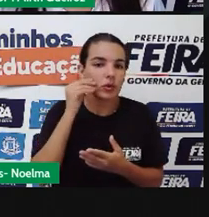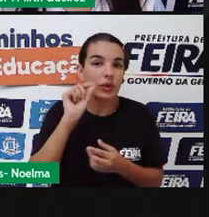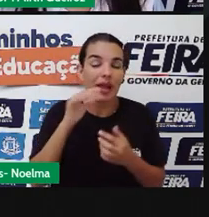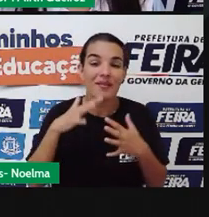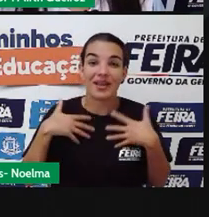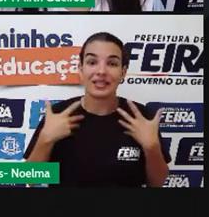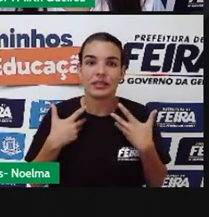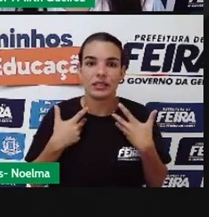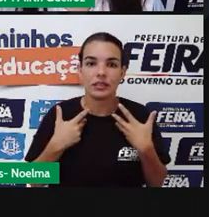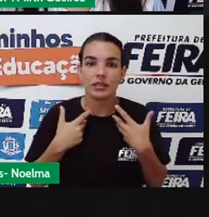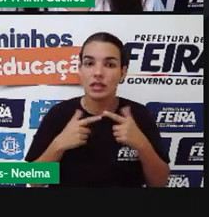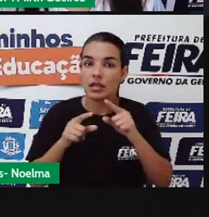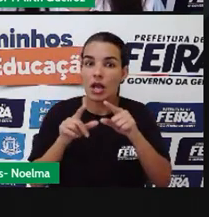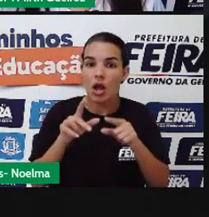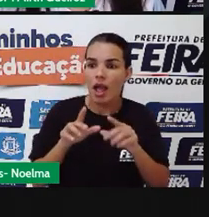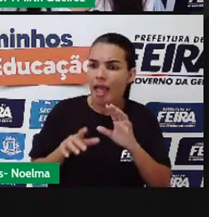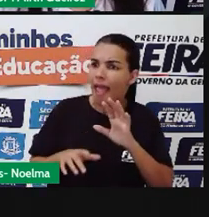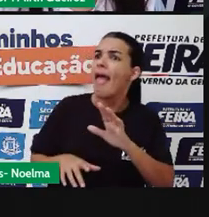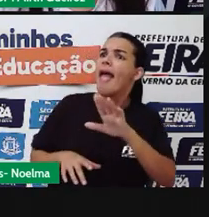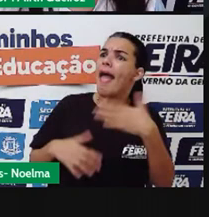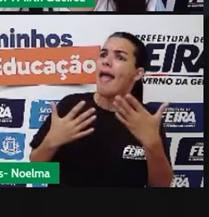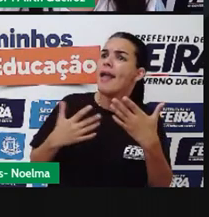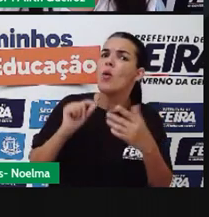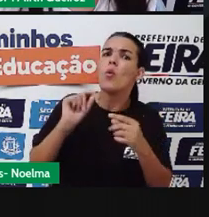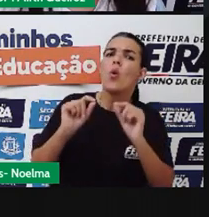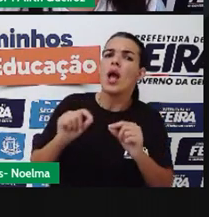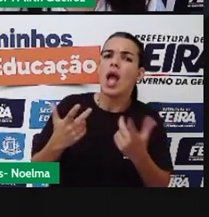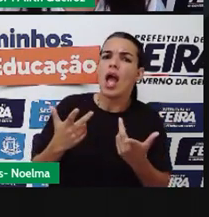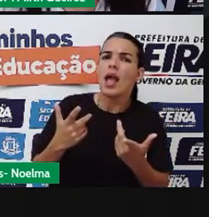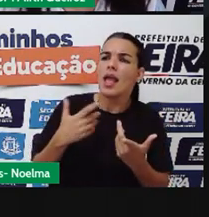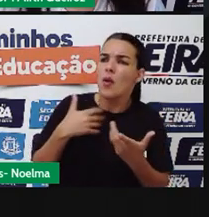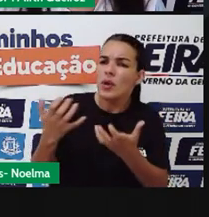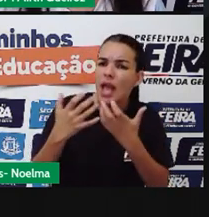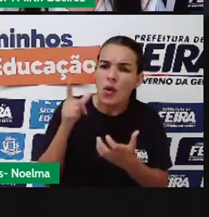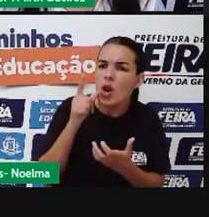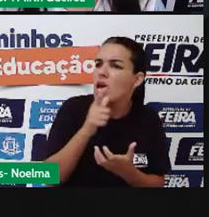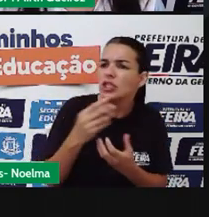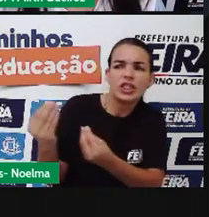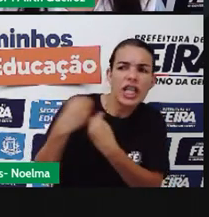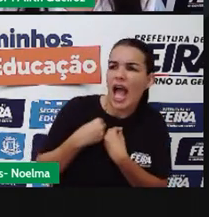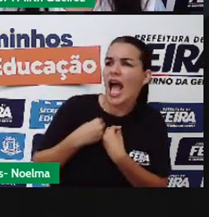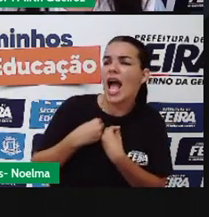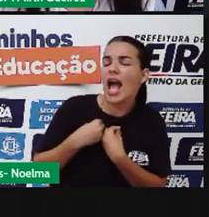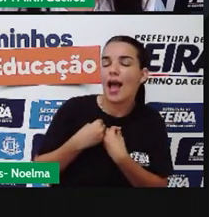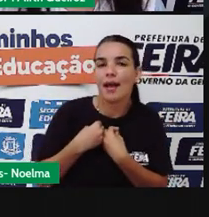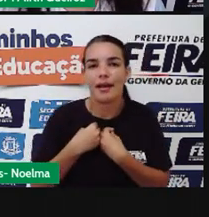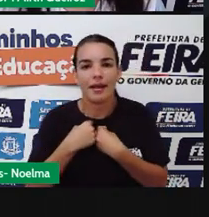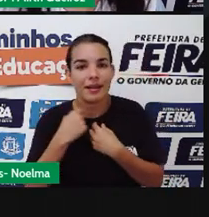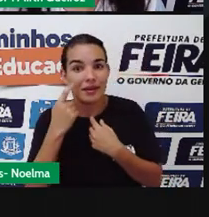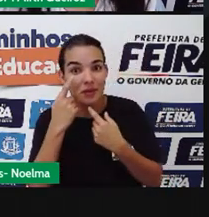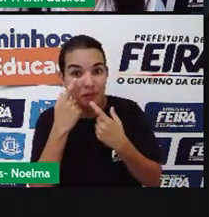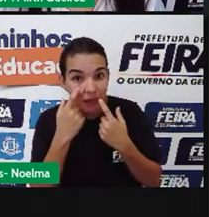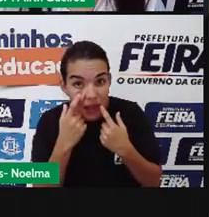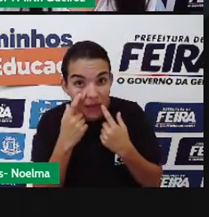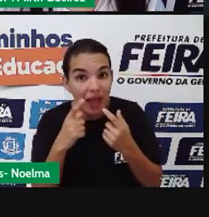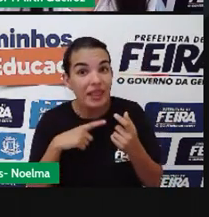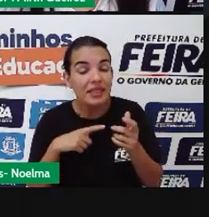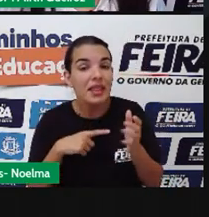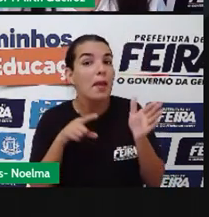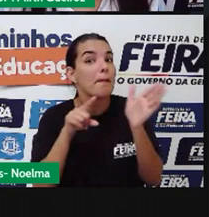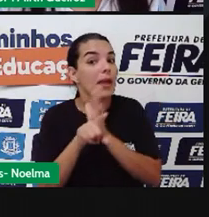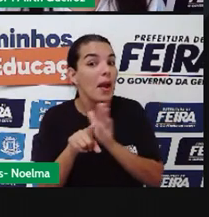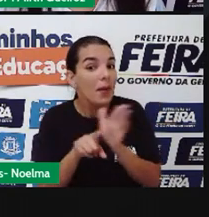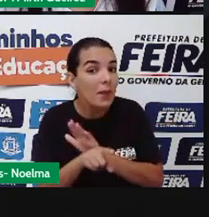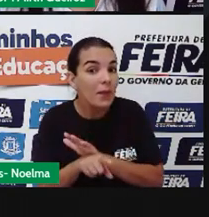situação. Ei! Que negócio é esse? Devolve meu lanche! Aí nós temos uma pergunta,